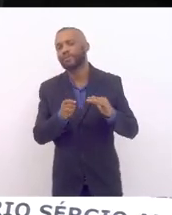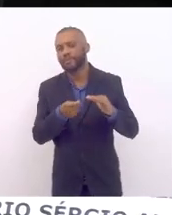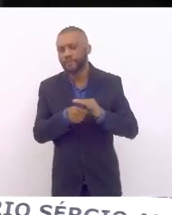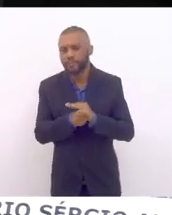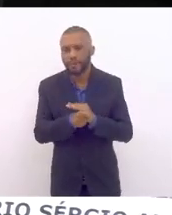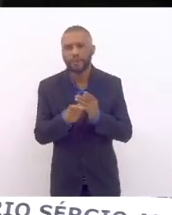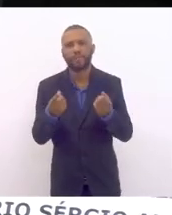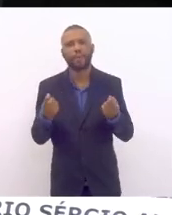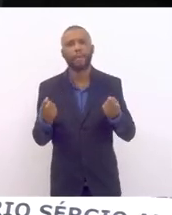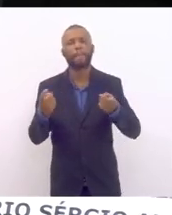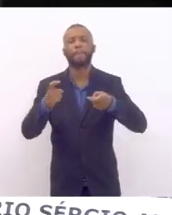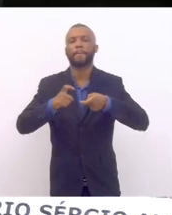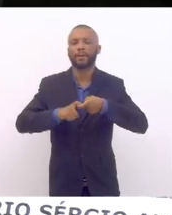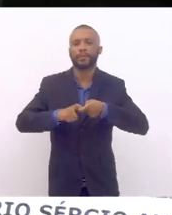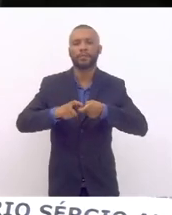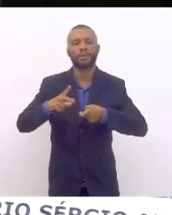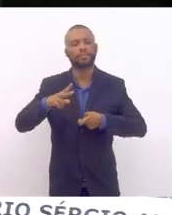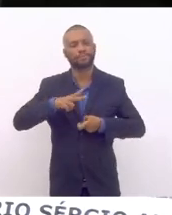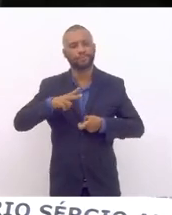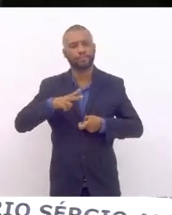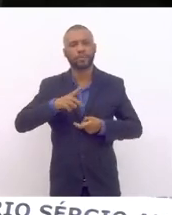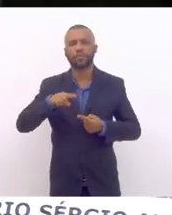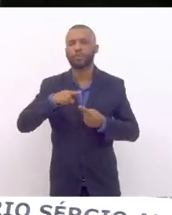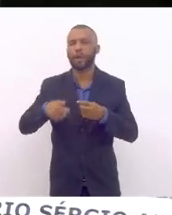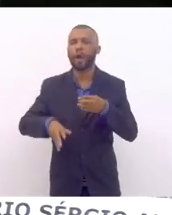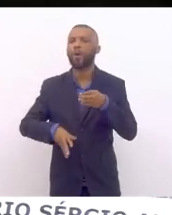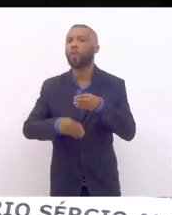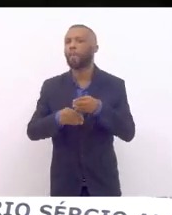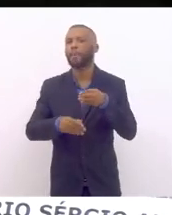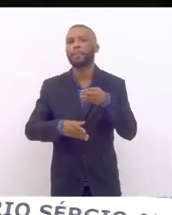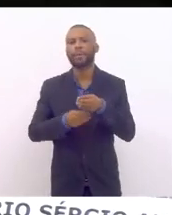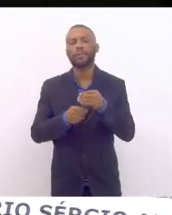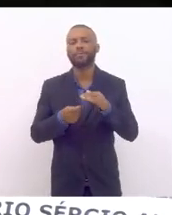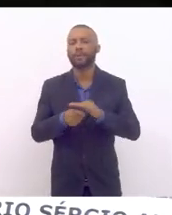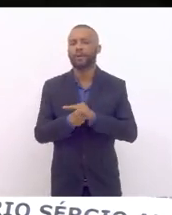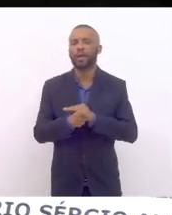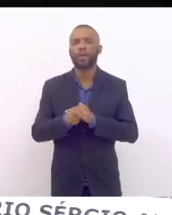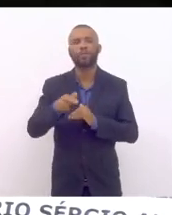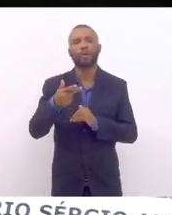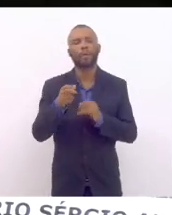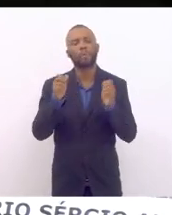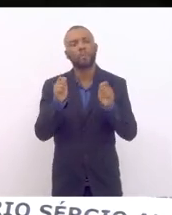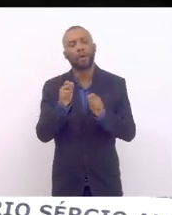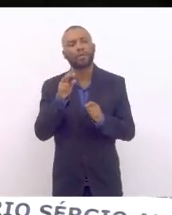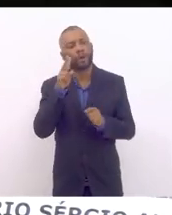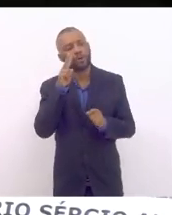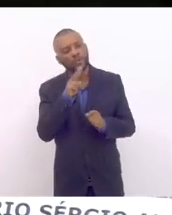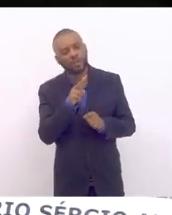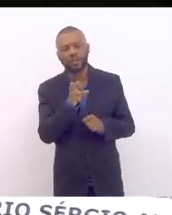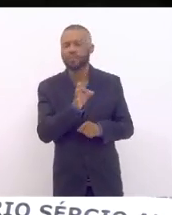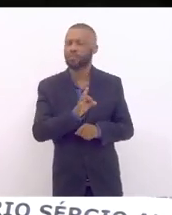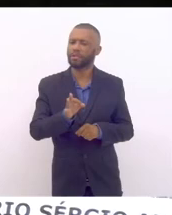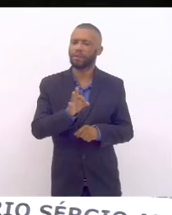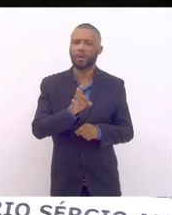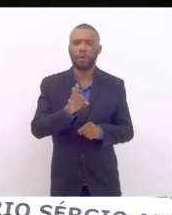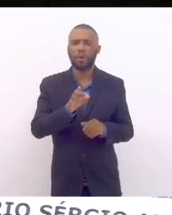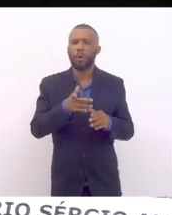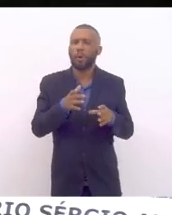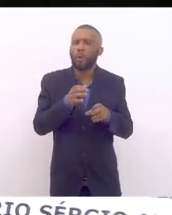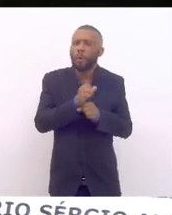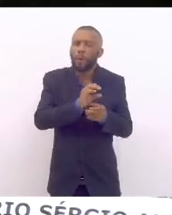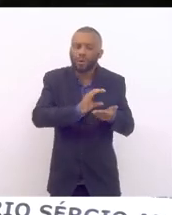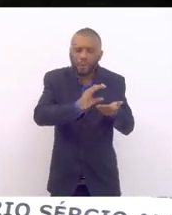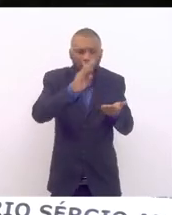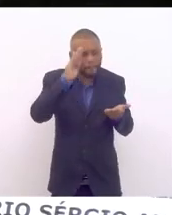parceria com setor privado é complemento de investimento ela não pode ser nunca considerada o orçamento ou